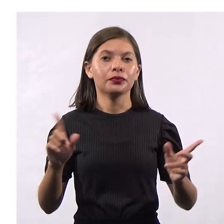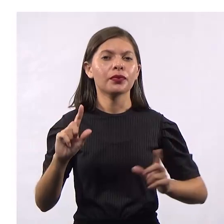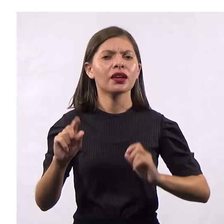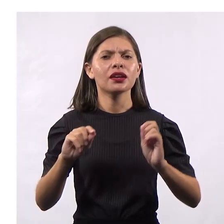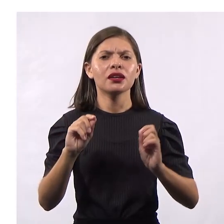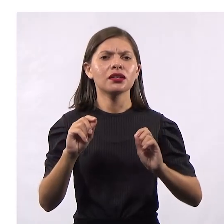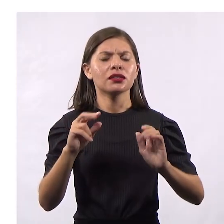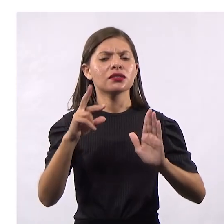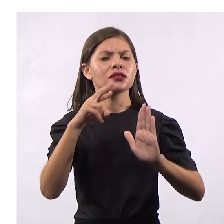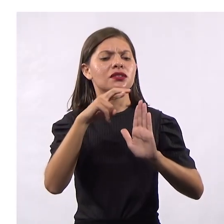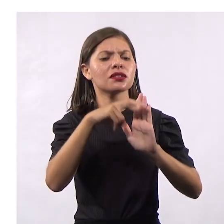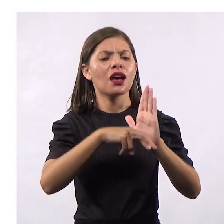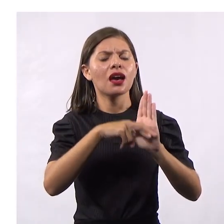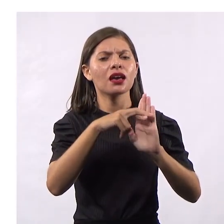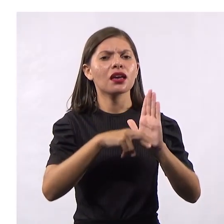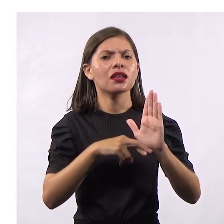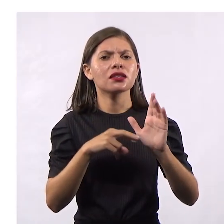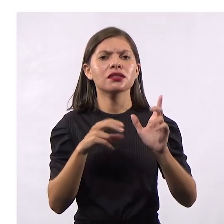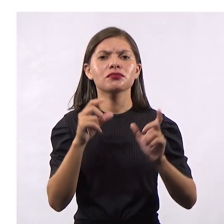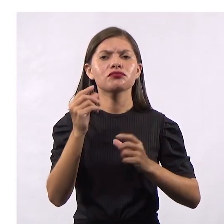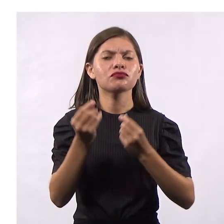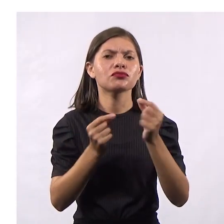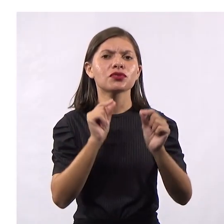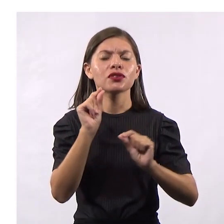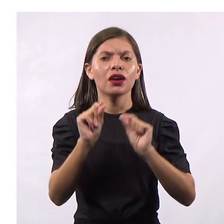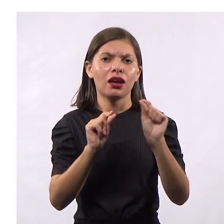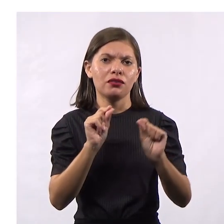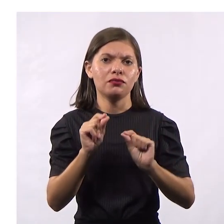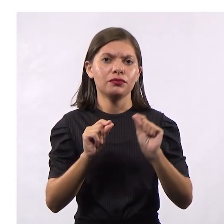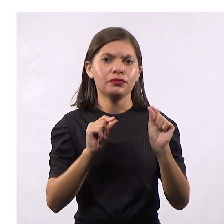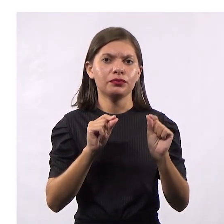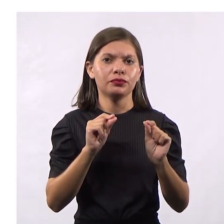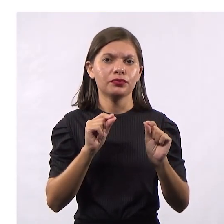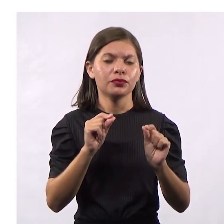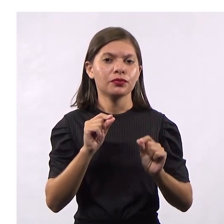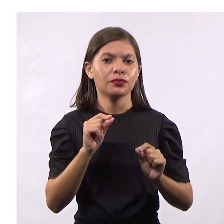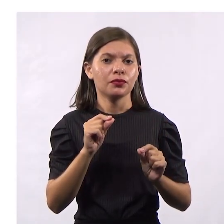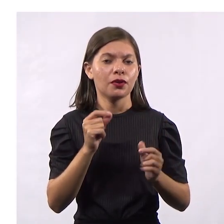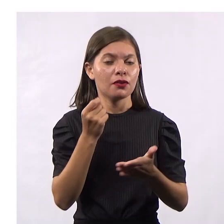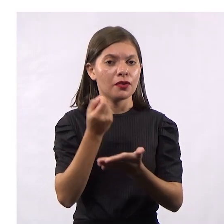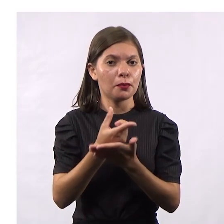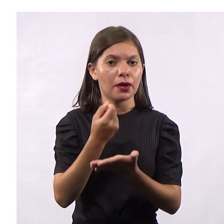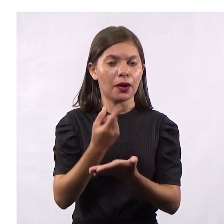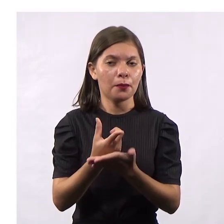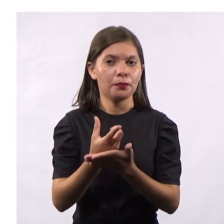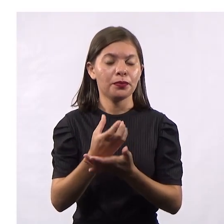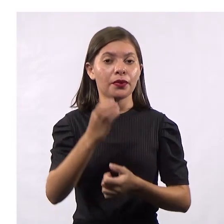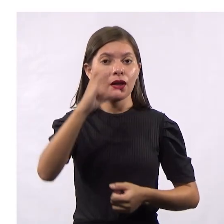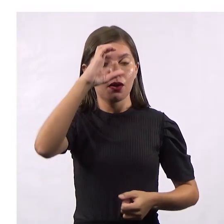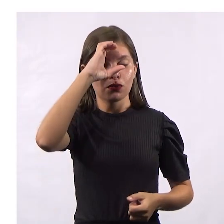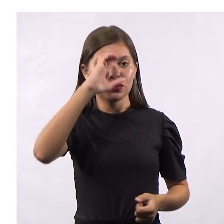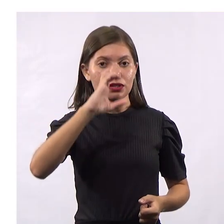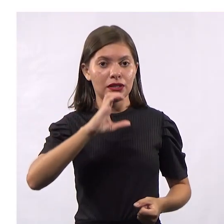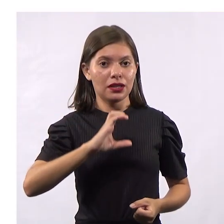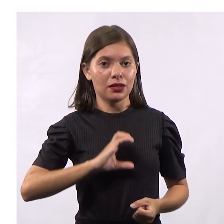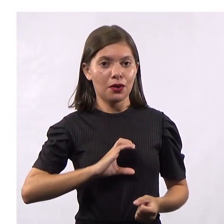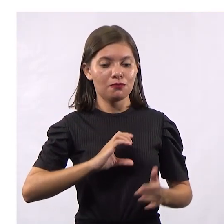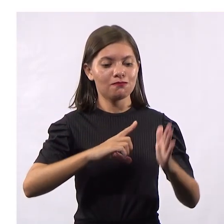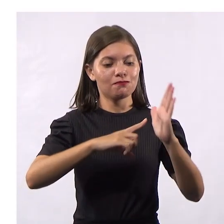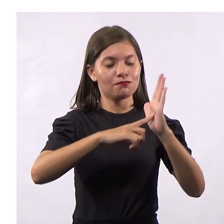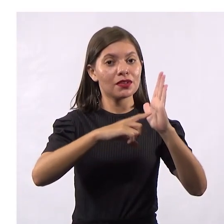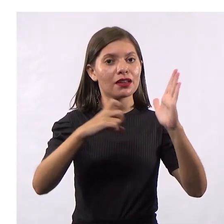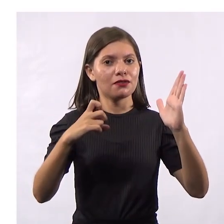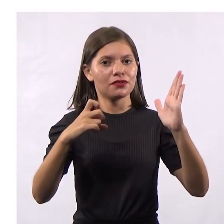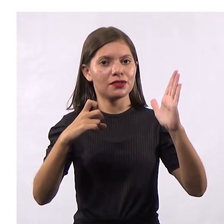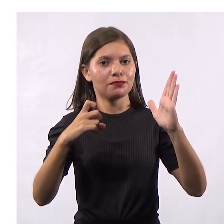Tá, mas em regra, quem que vai remunerar o particular, né? O contratado? Vai ser o cidadão por meio de